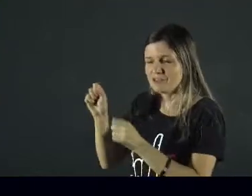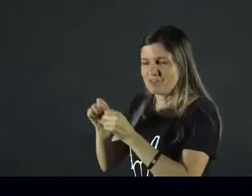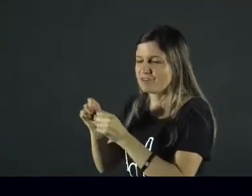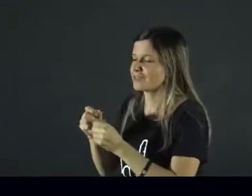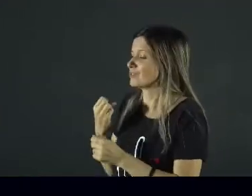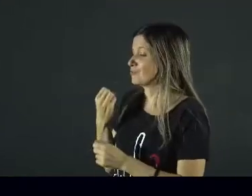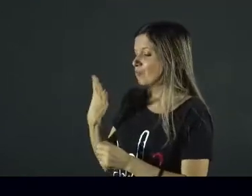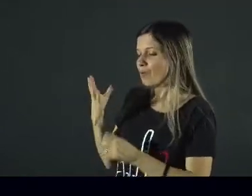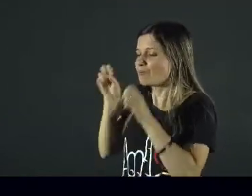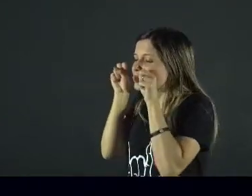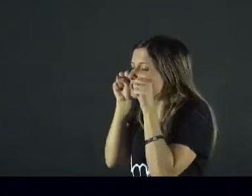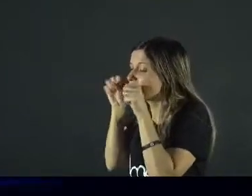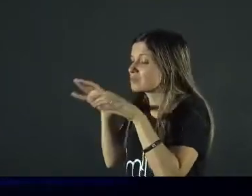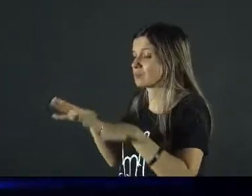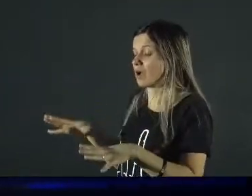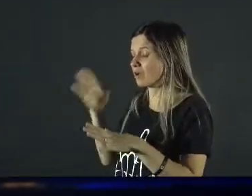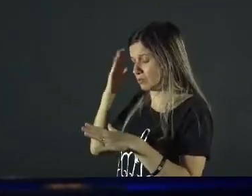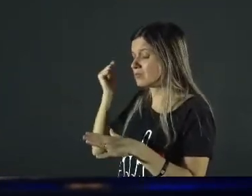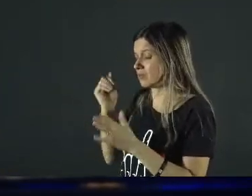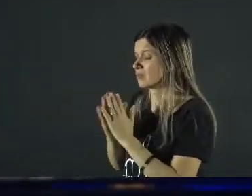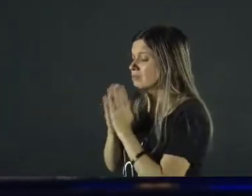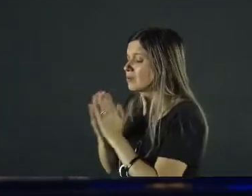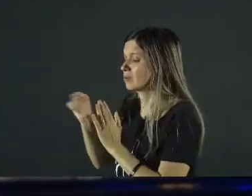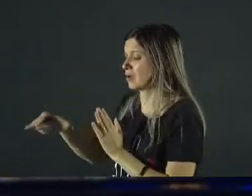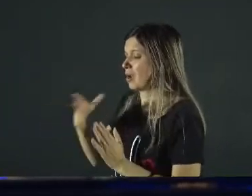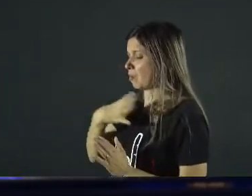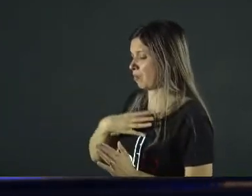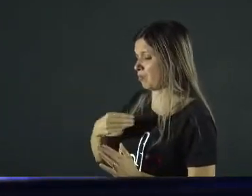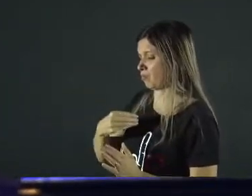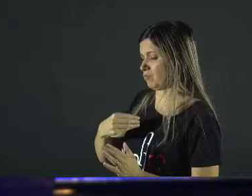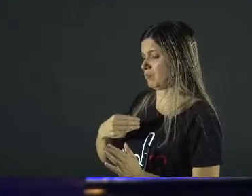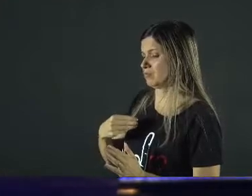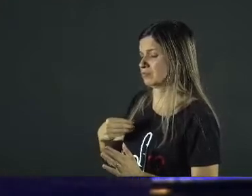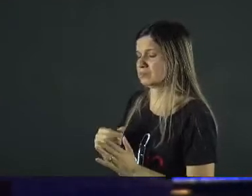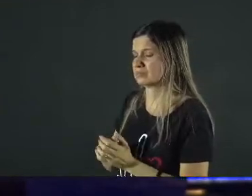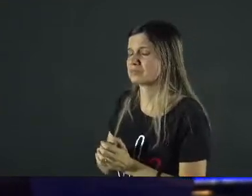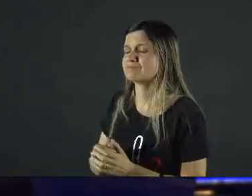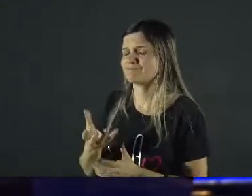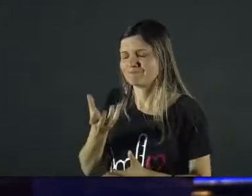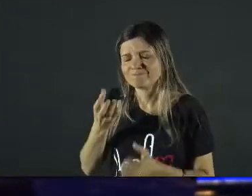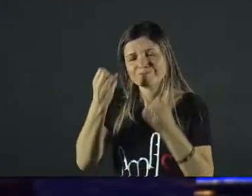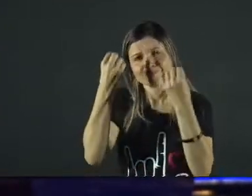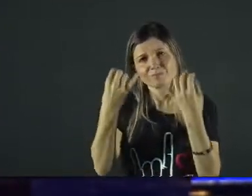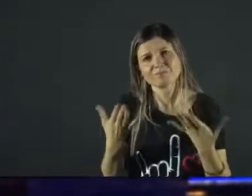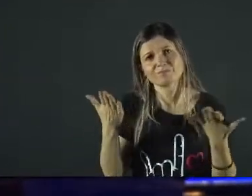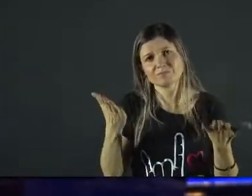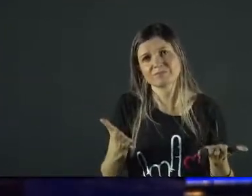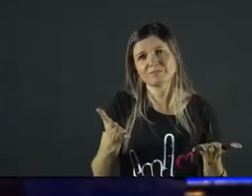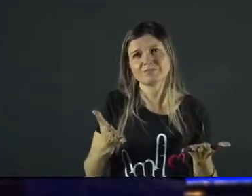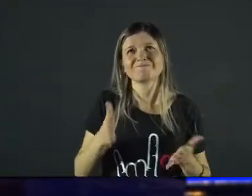vai fazer. Aleluia. Eu quero dizer para você que quantas vezes